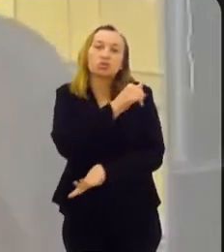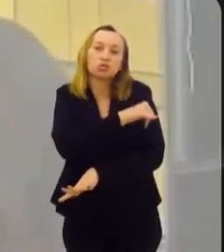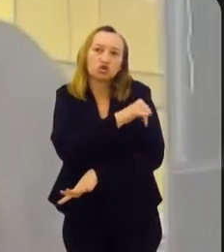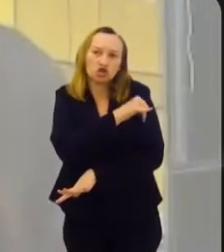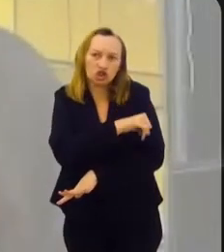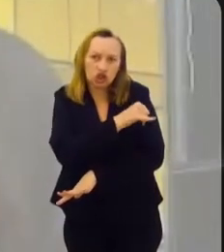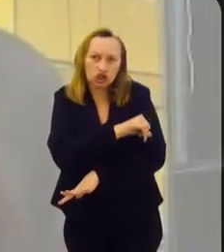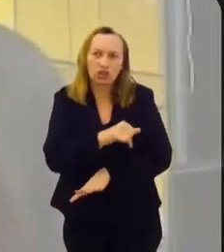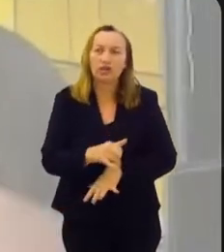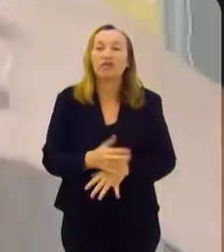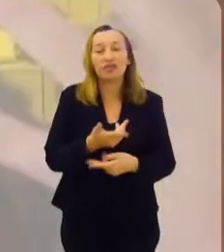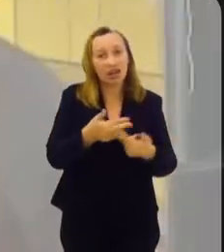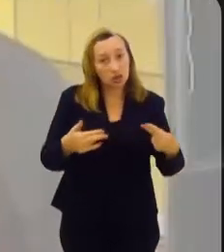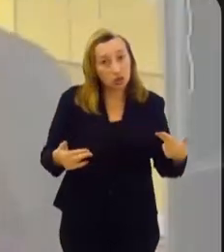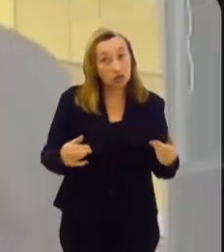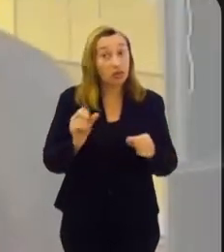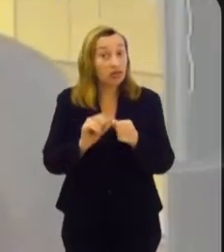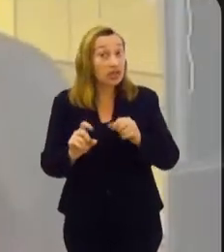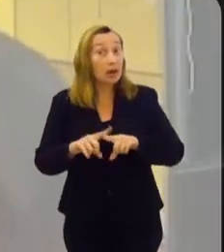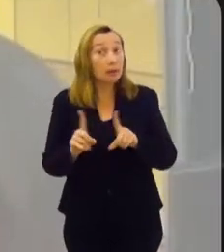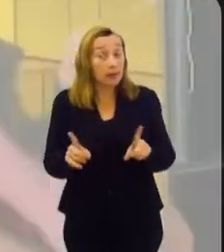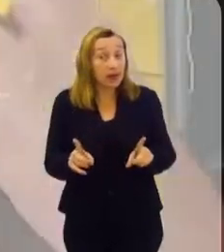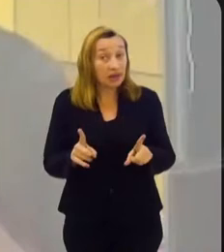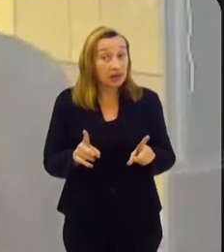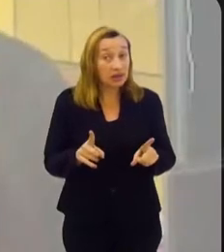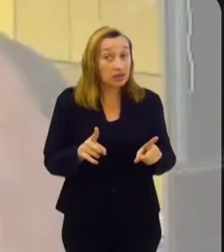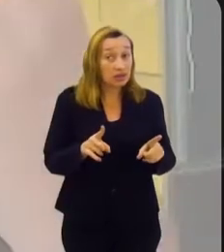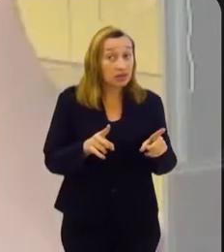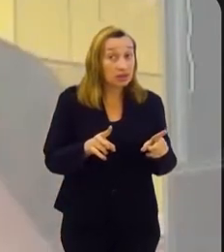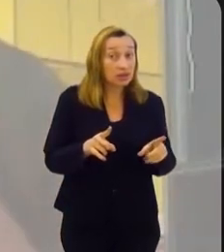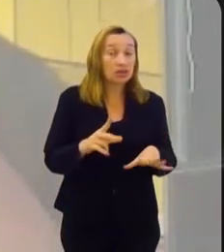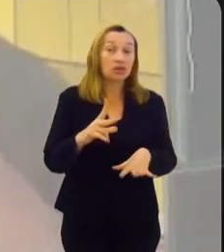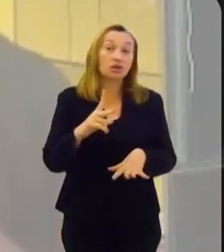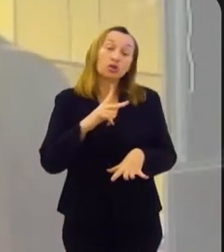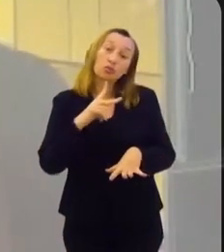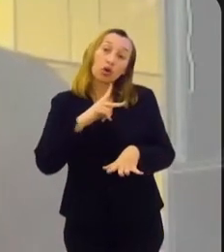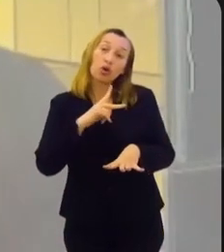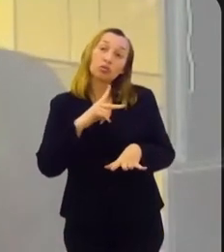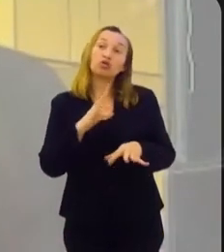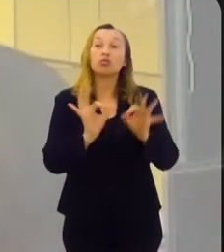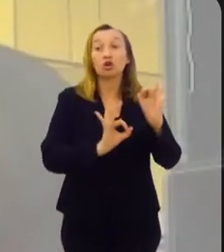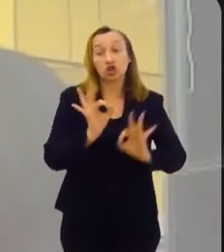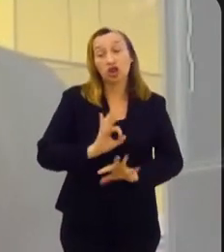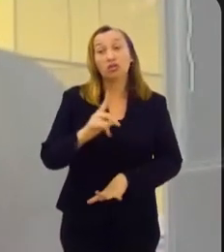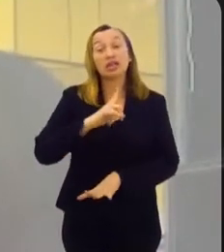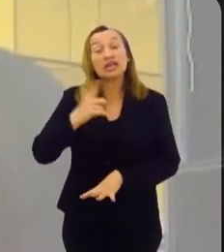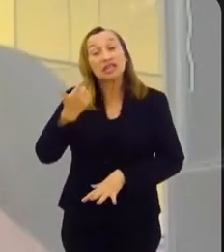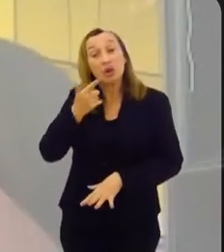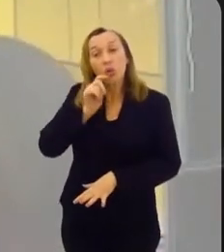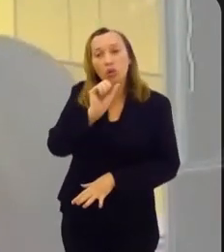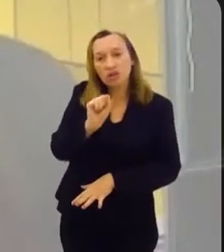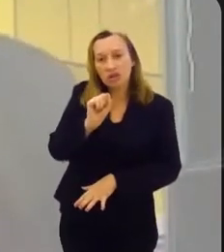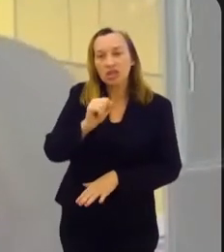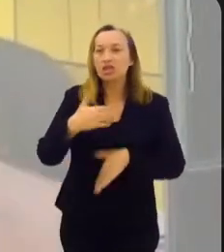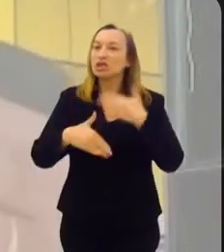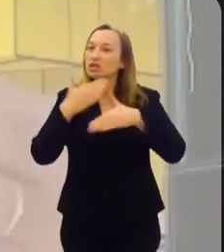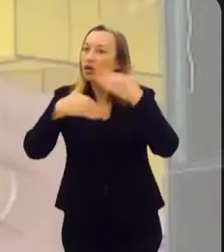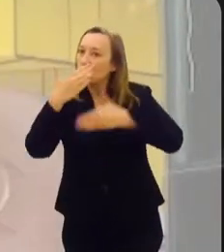esgarçada no Rio de Janeiro. A gente tem muita coisa para fazer, mas as instituições elas têm os seus próprios projetos, né? Se a gente